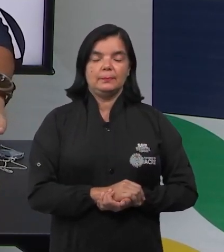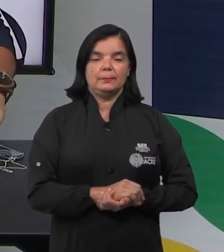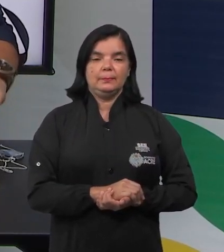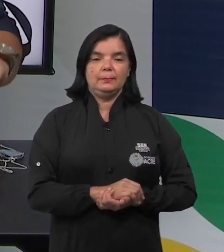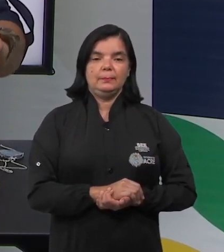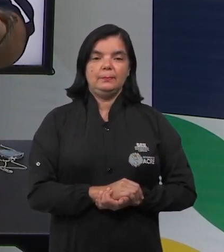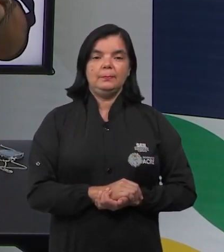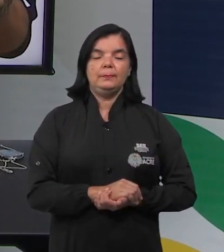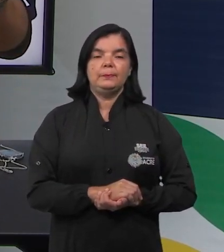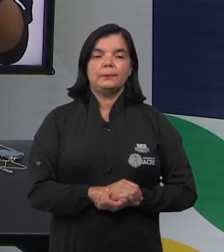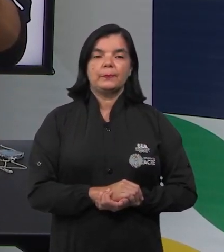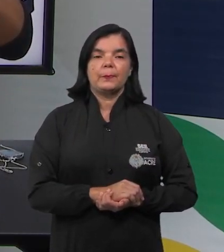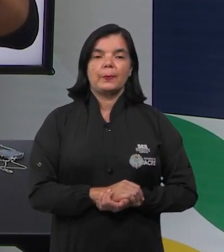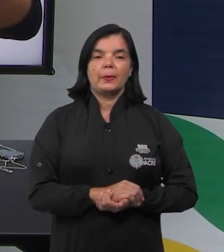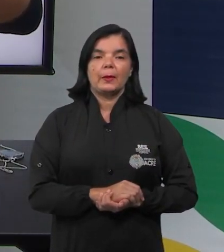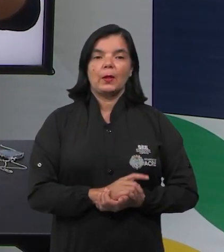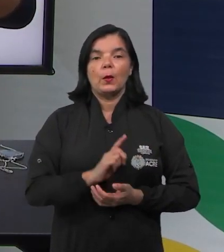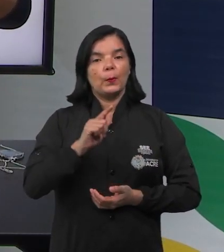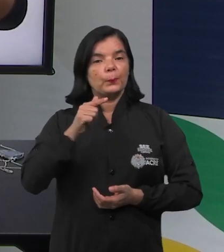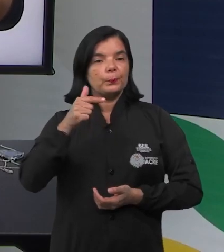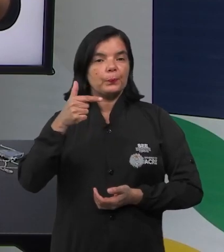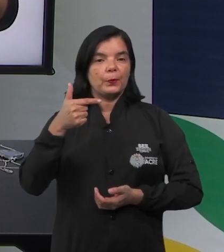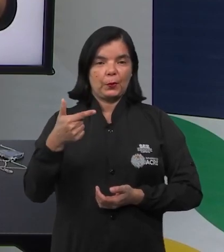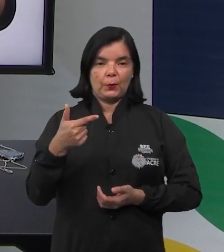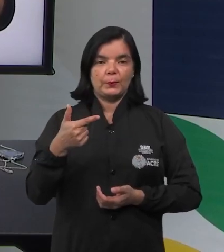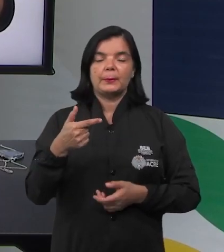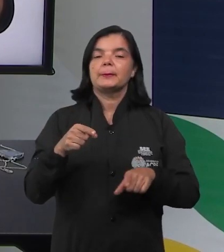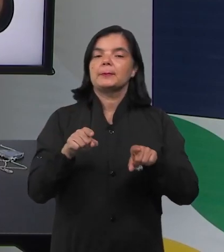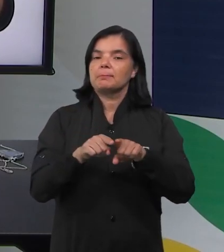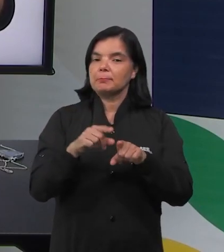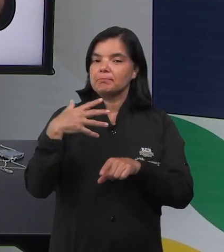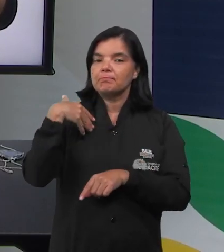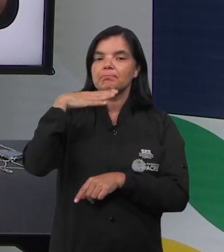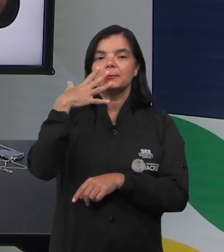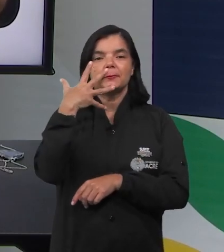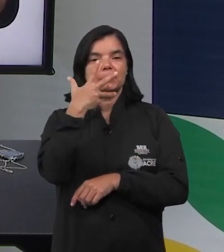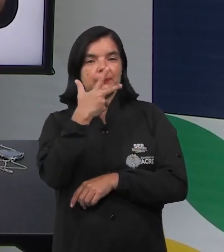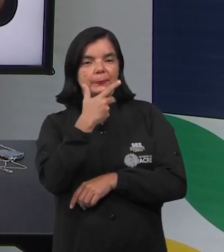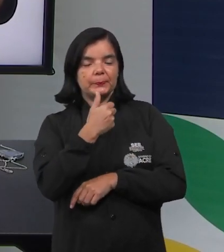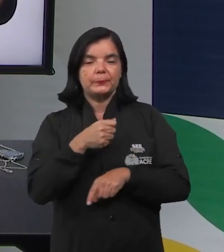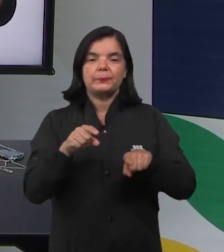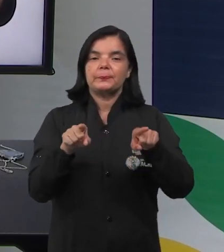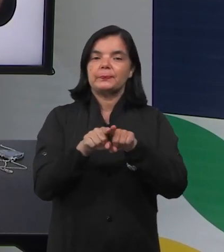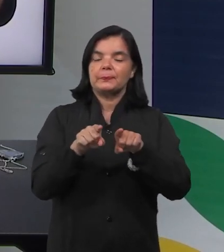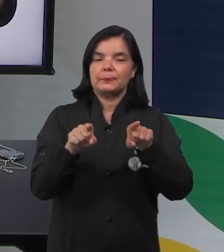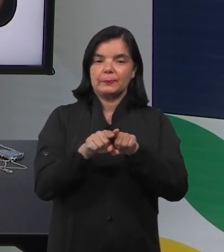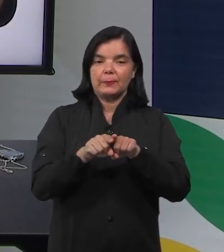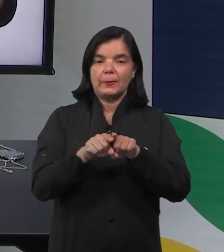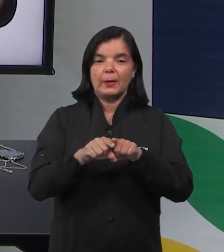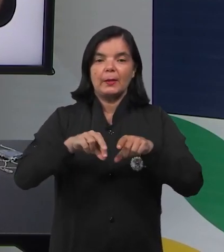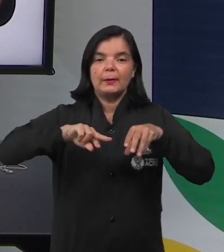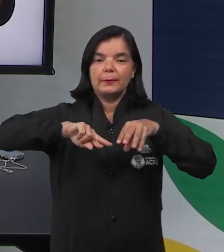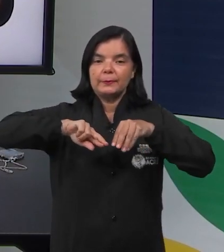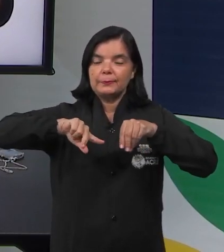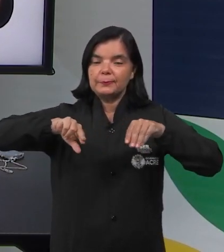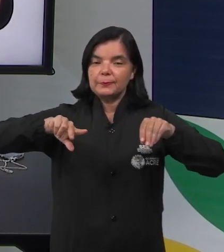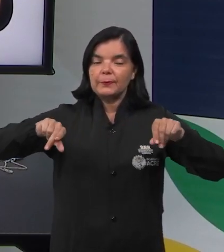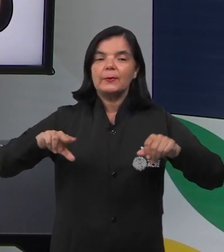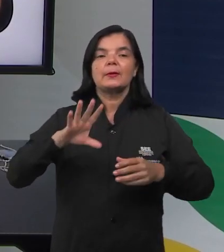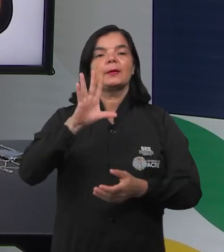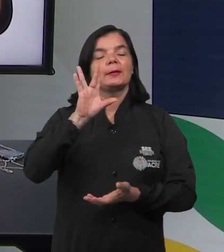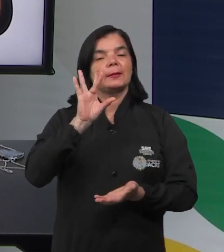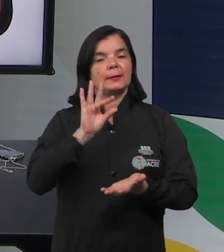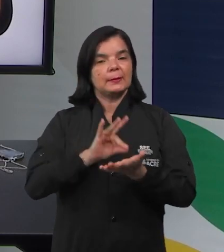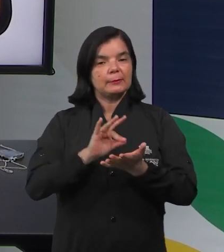pessoal, mais uma. Essa também é bem bonita, tá? E esses minerais, eles têm realmente,